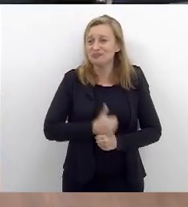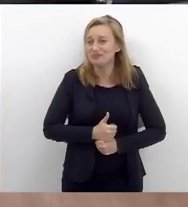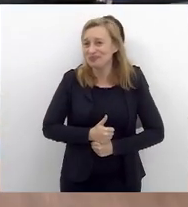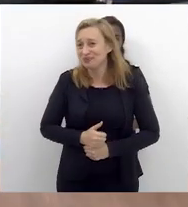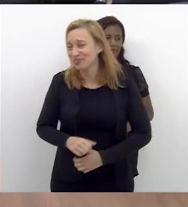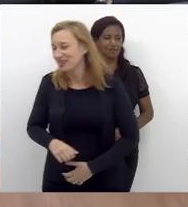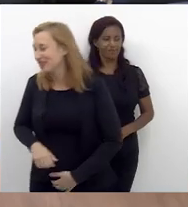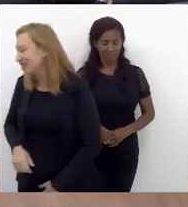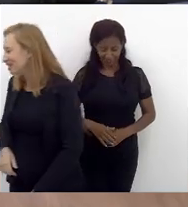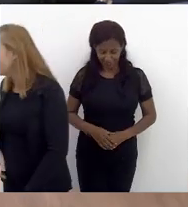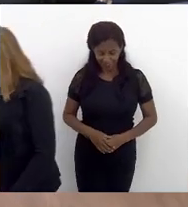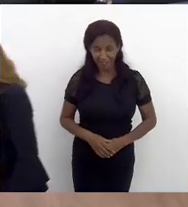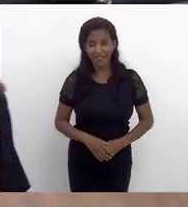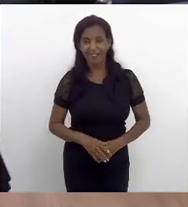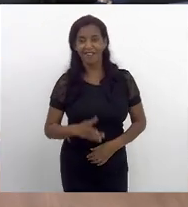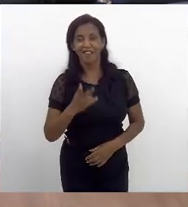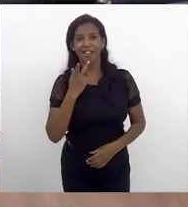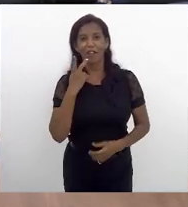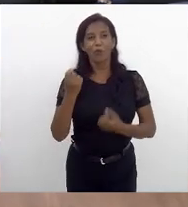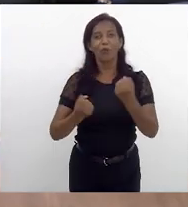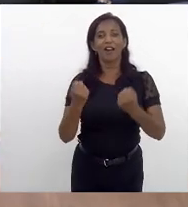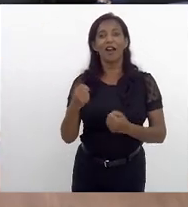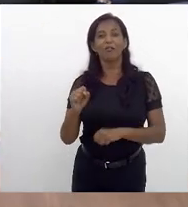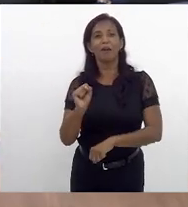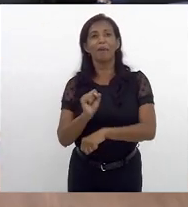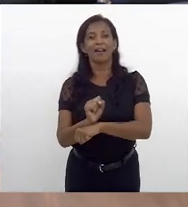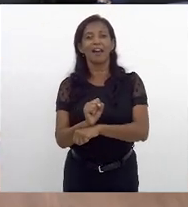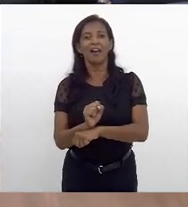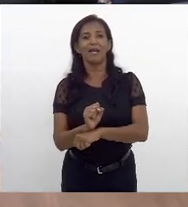Deputado, Chico Machado.